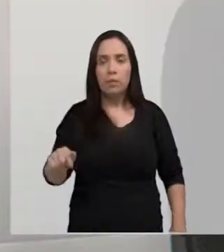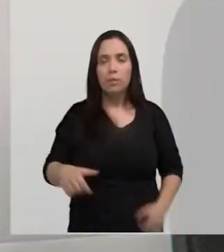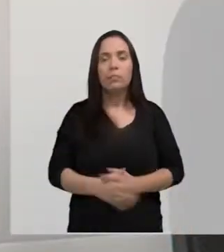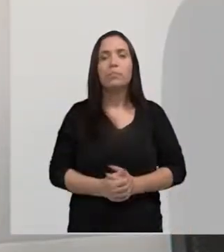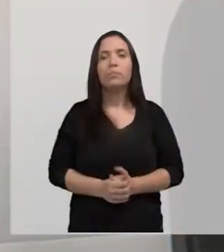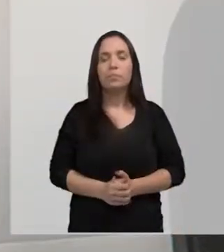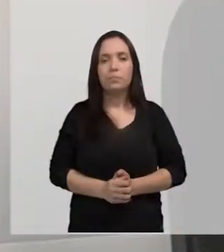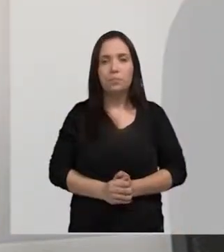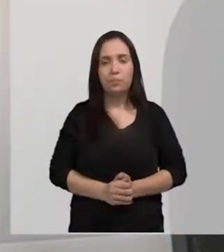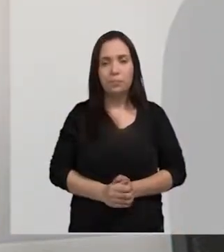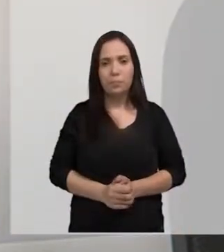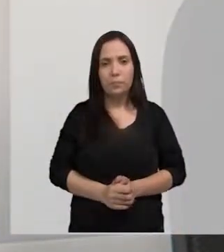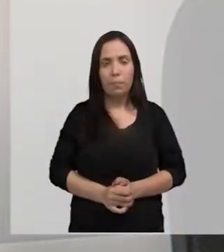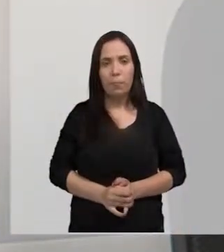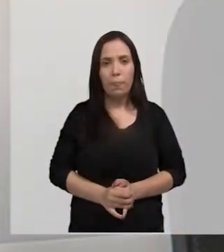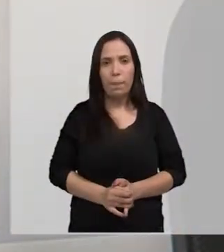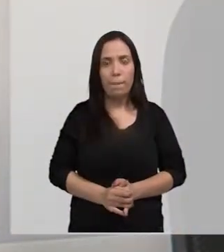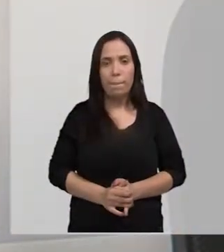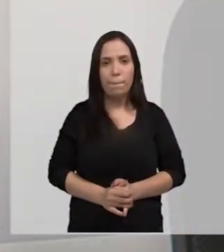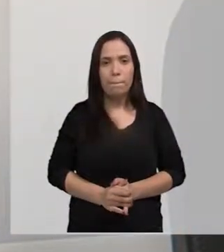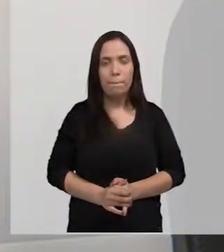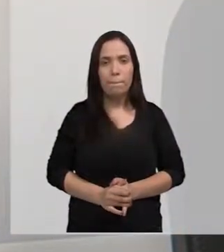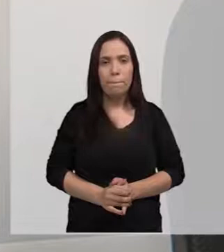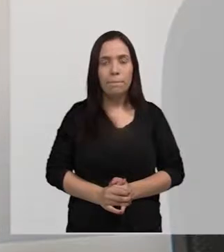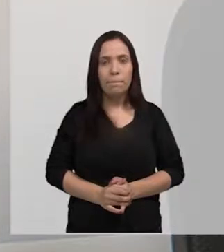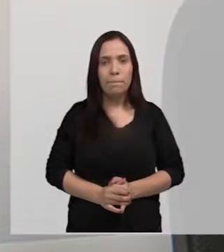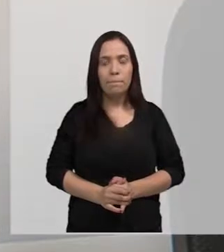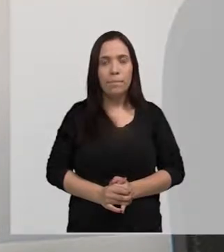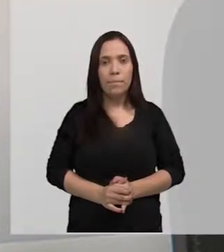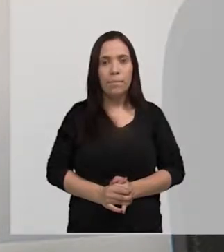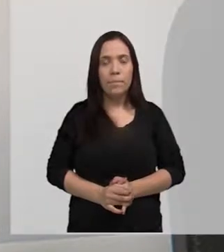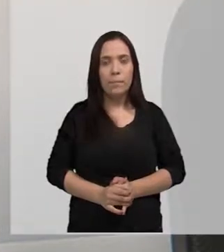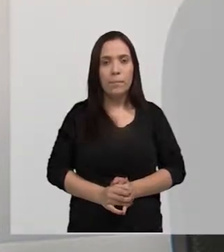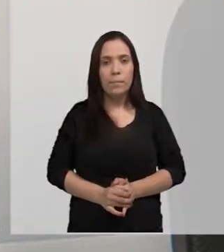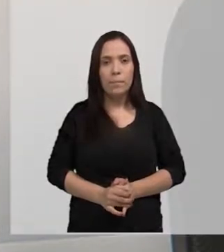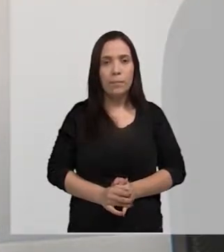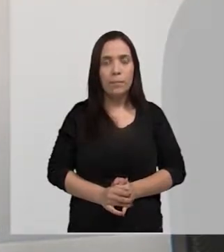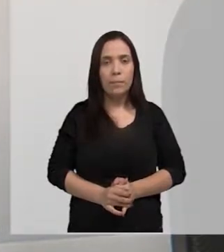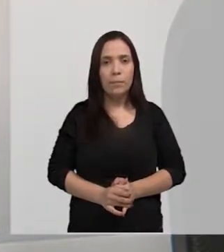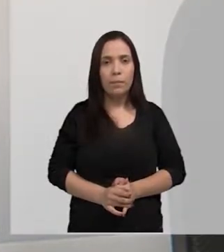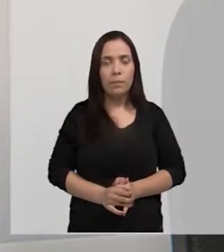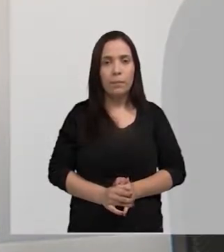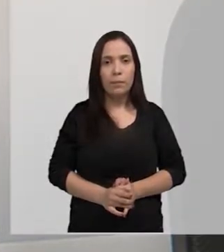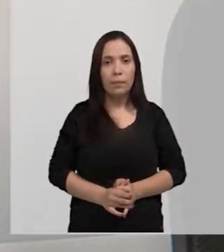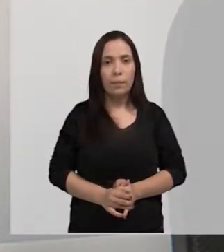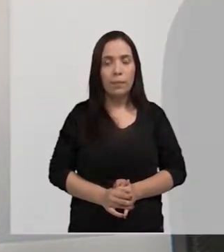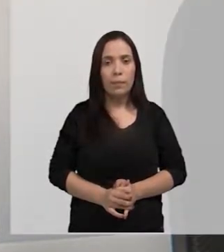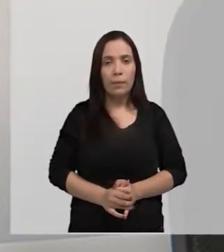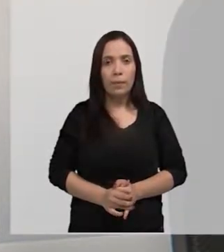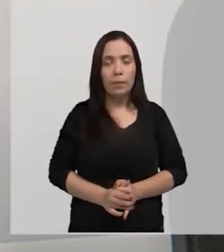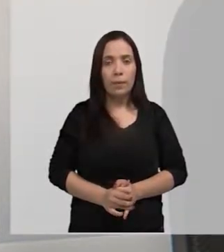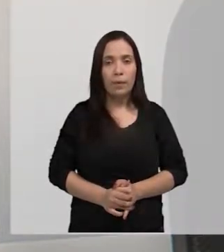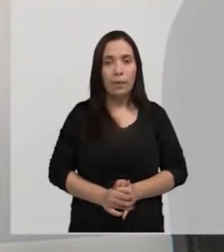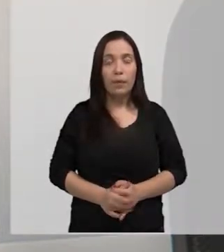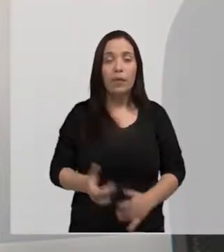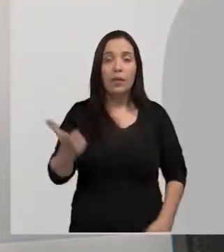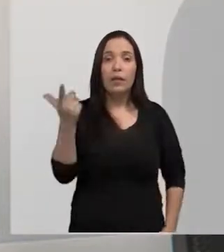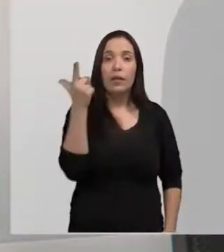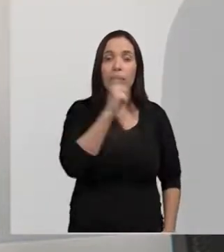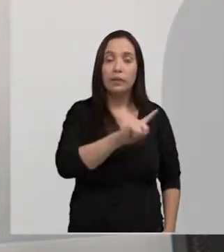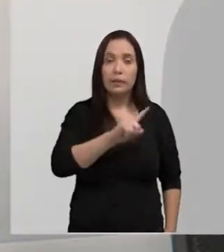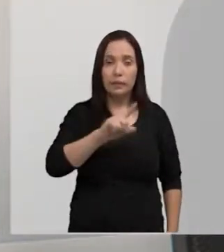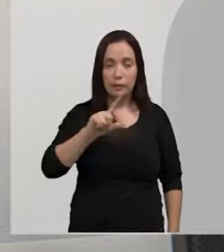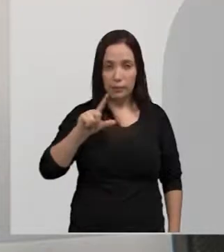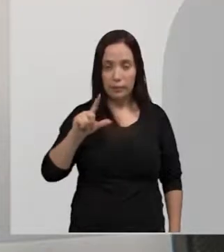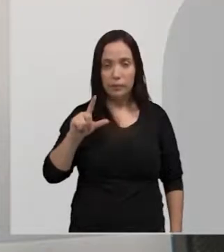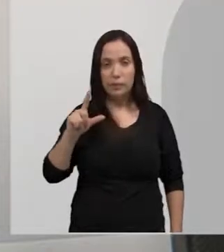mil votos. 700 mil votos. 700 mil votos. Ele volta como segundo. E, nisso aí, com a vitória de Cid Gomes